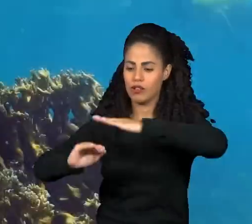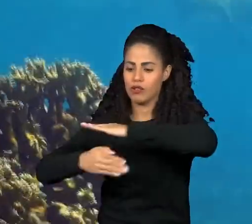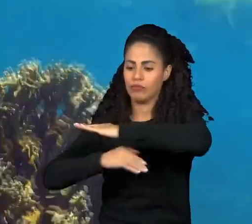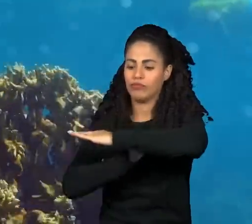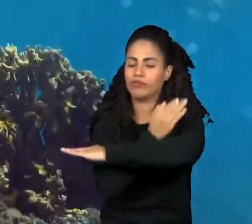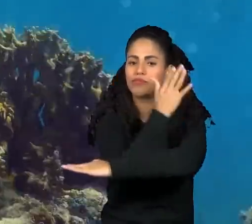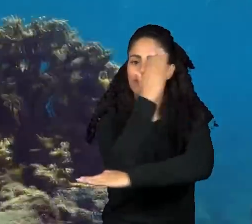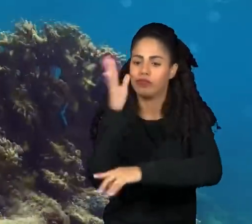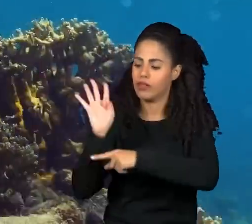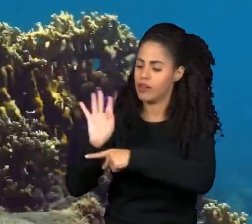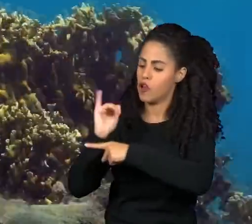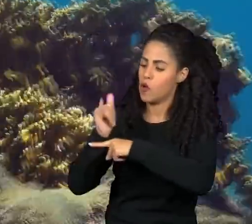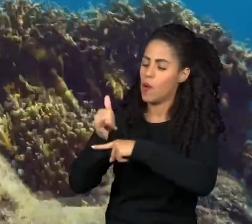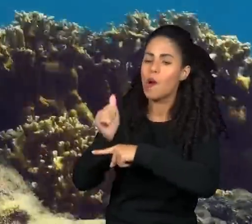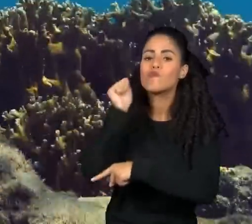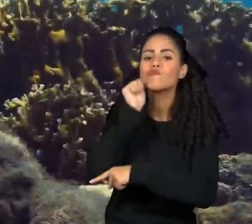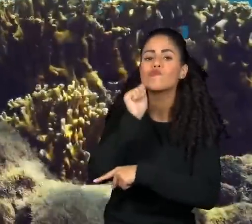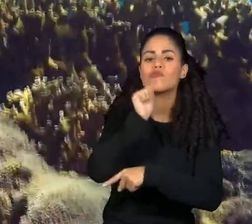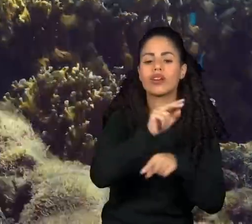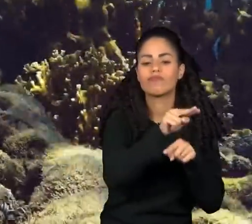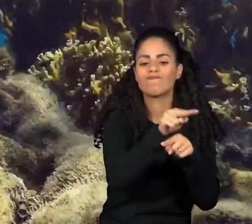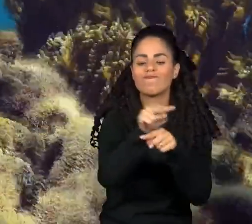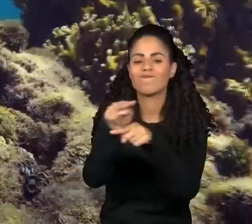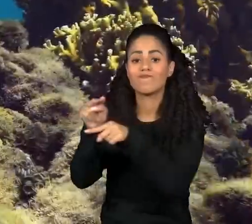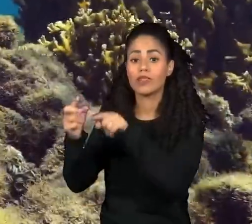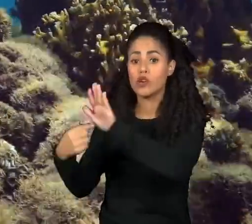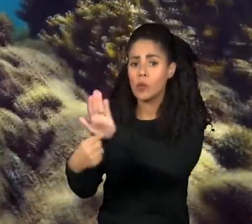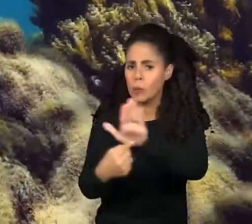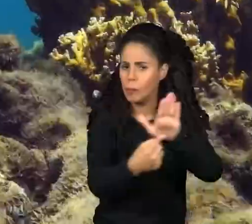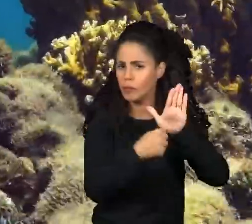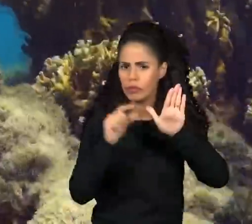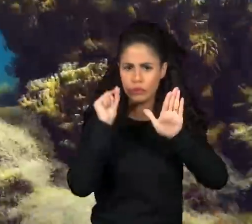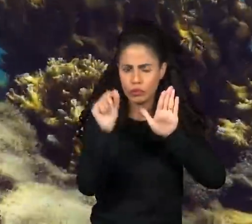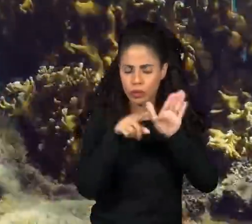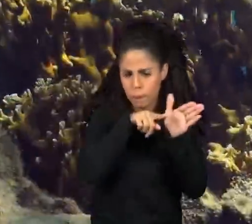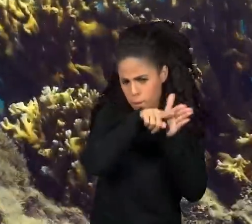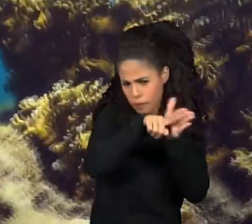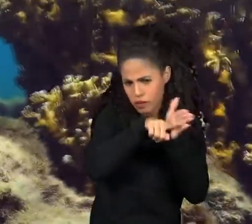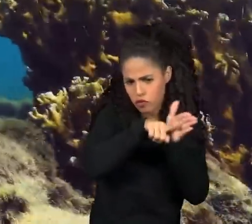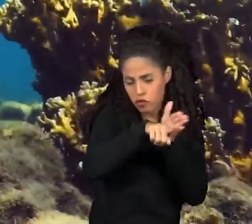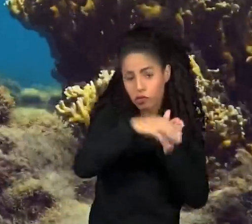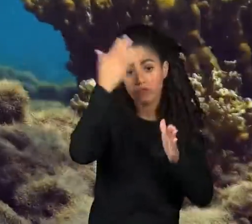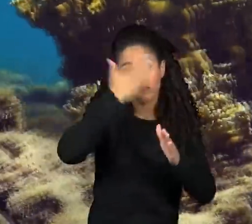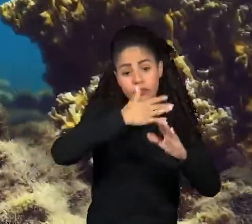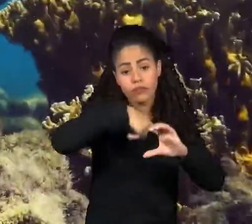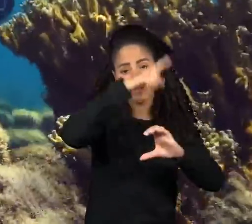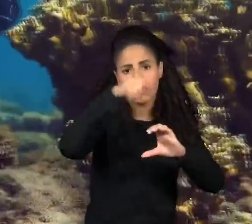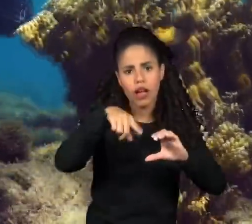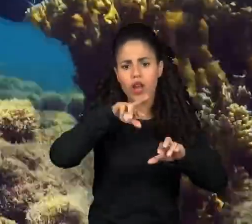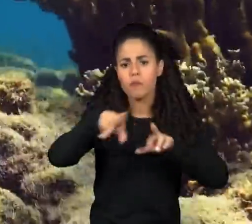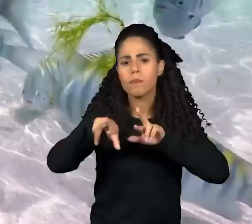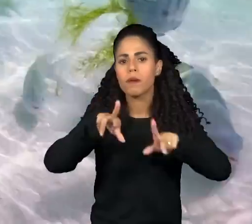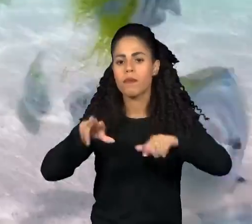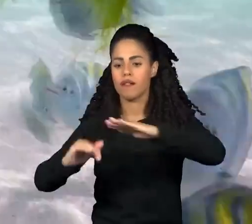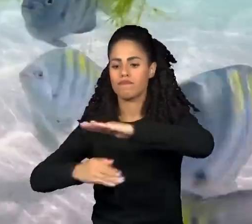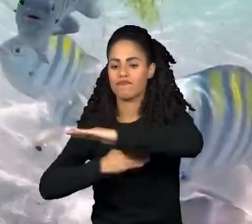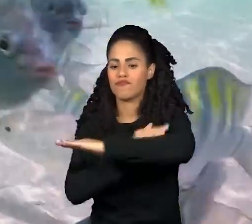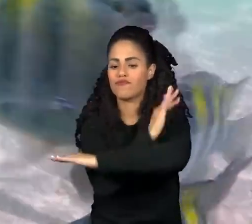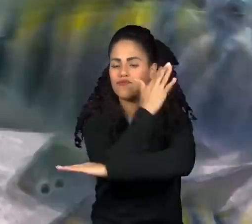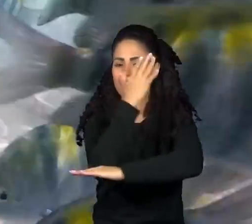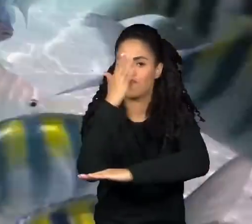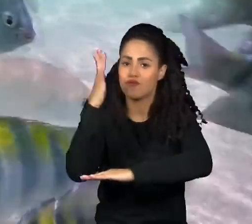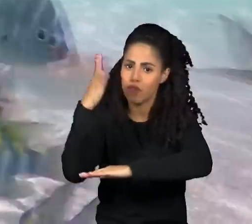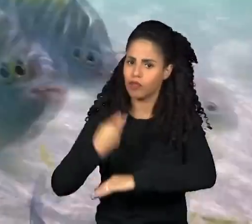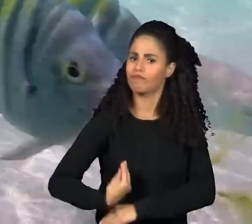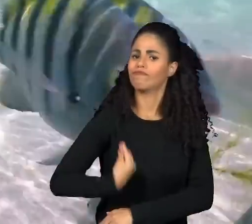documentário Mulheres na Conservação mostra relevantes pesquisas científicas em diversos biomas. Convida